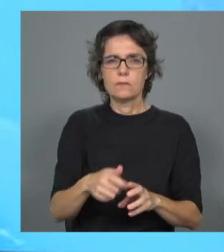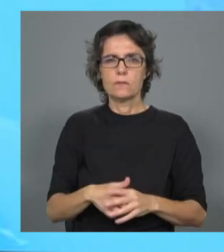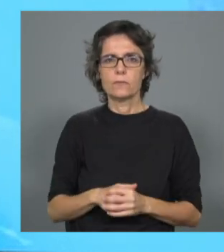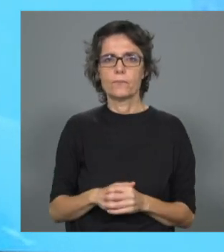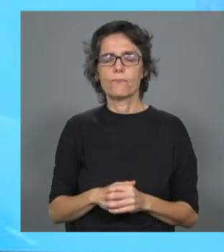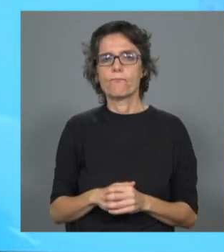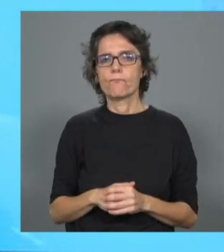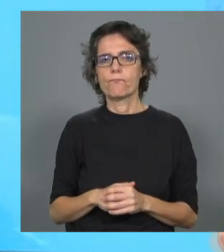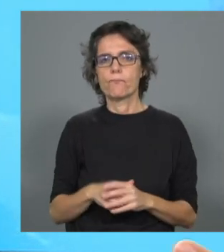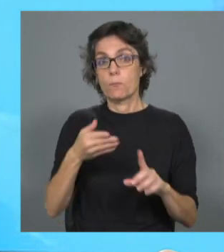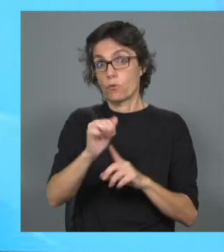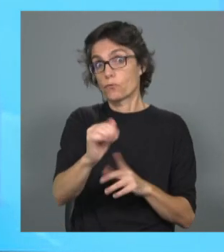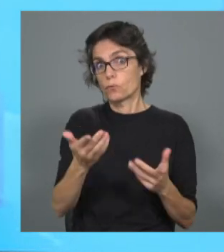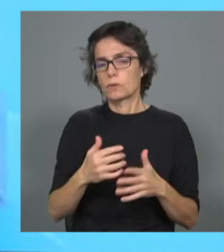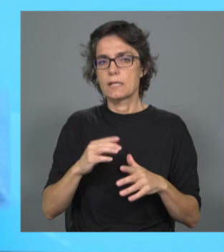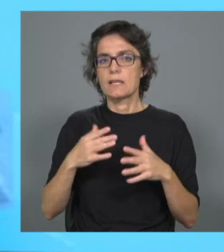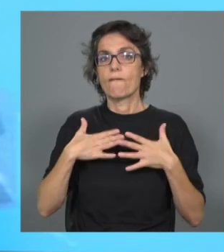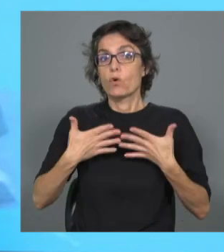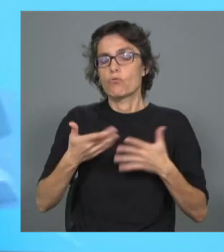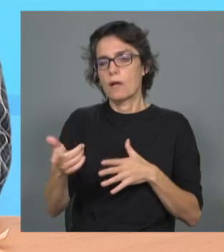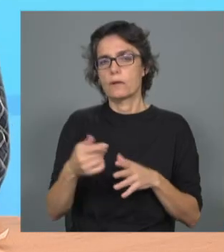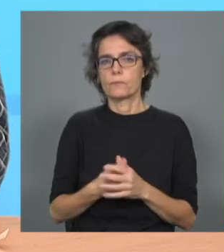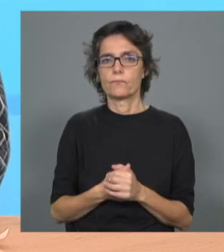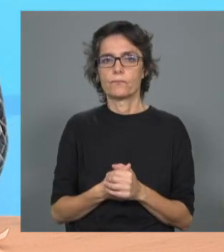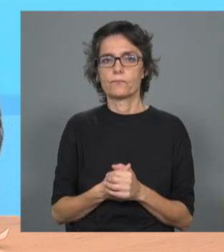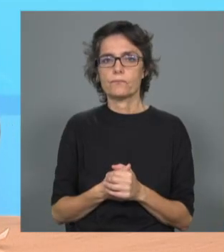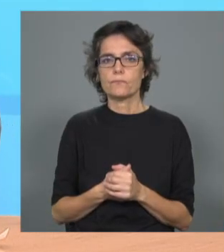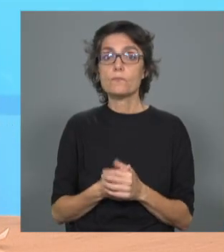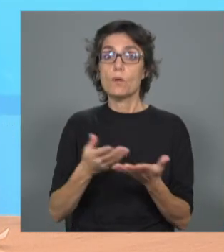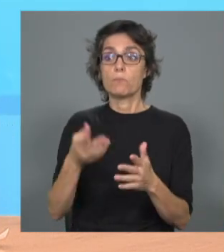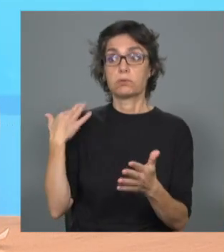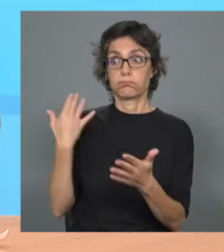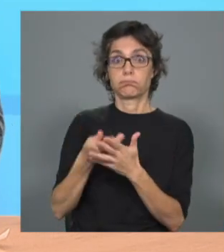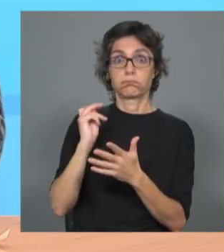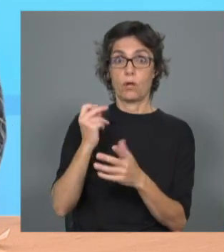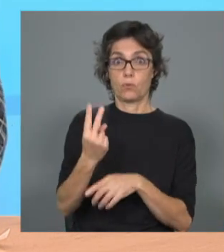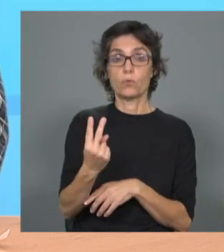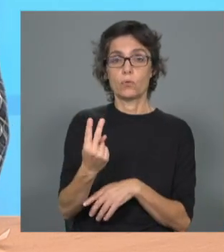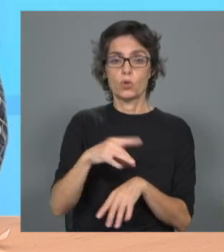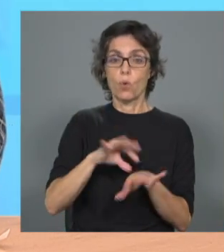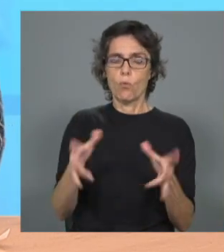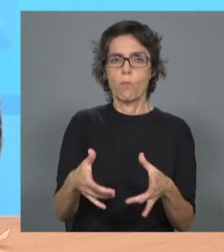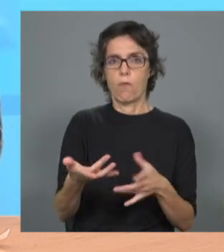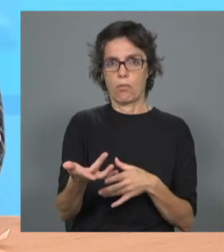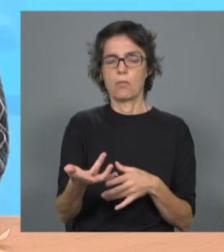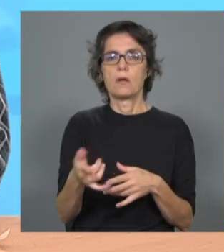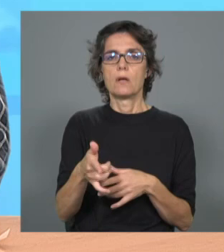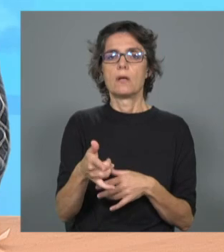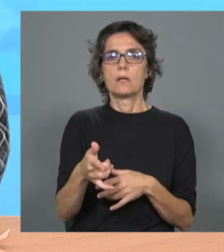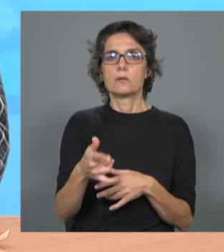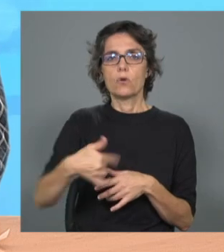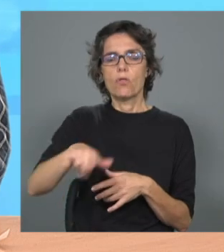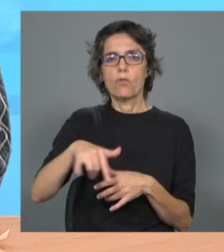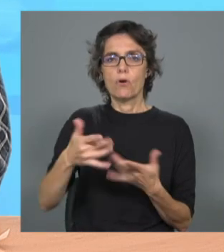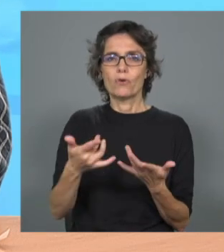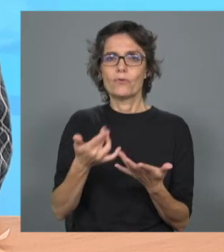experiências missionárias ou de voluntariado. Estes últimos 2 anos, com o Covid e toda esta experiência de pandémica, não tivemos